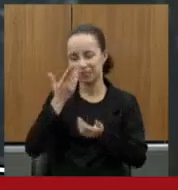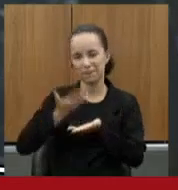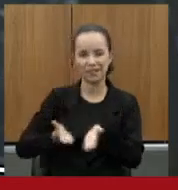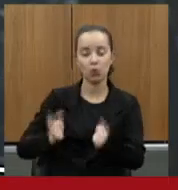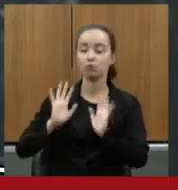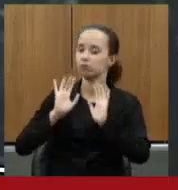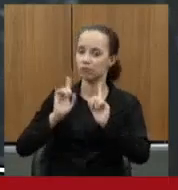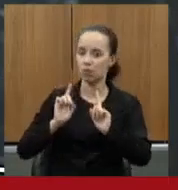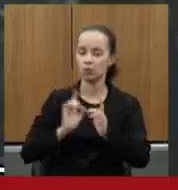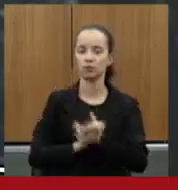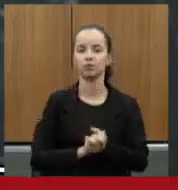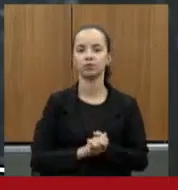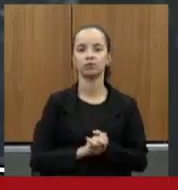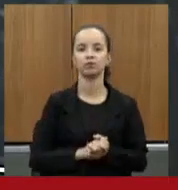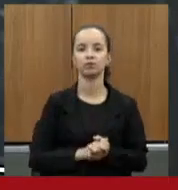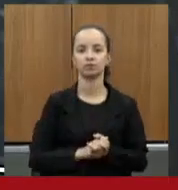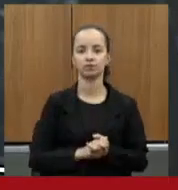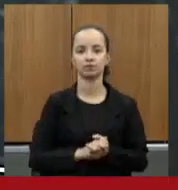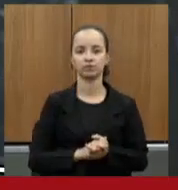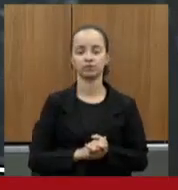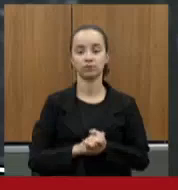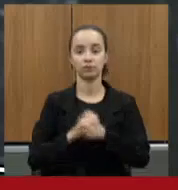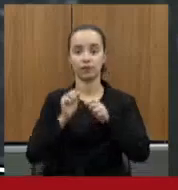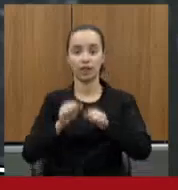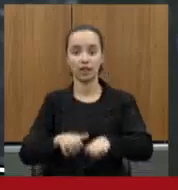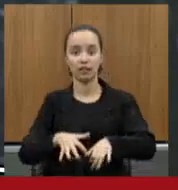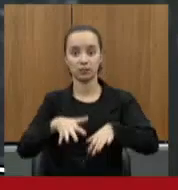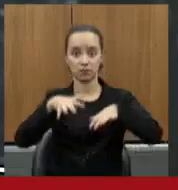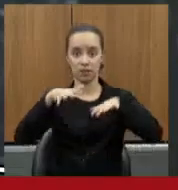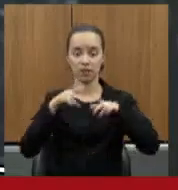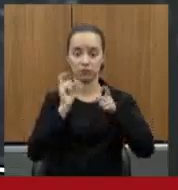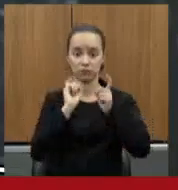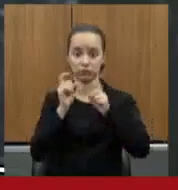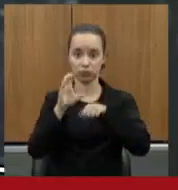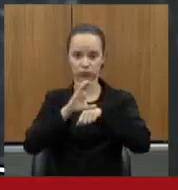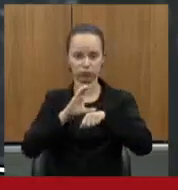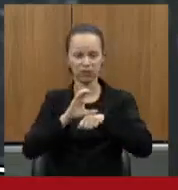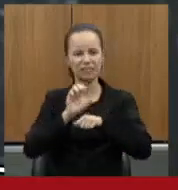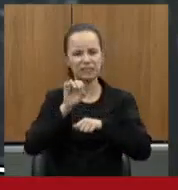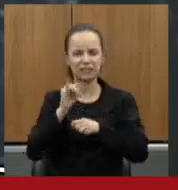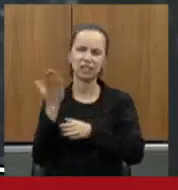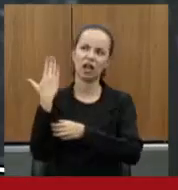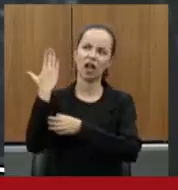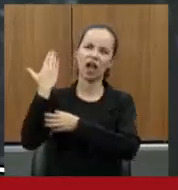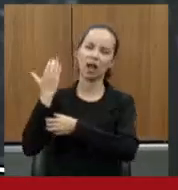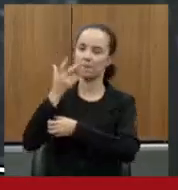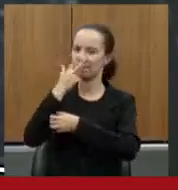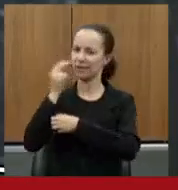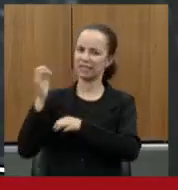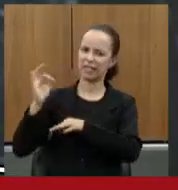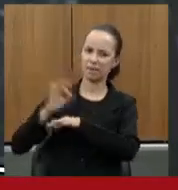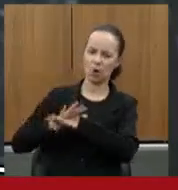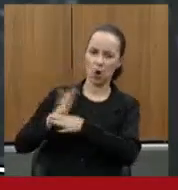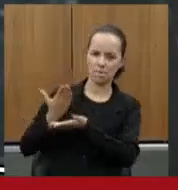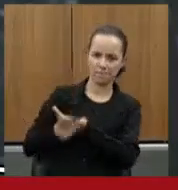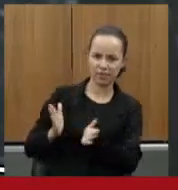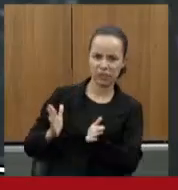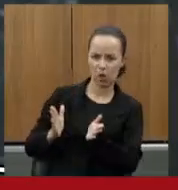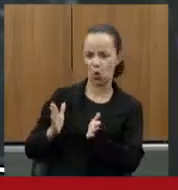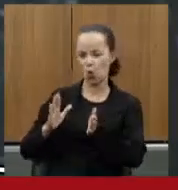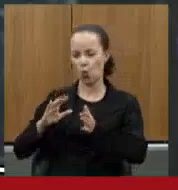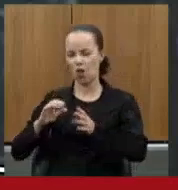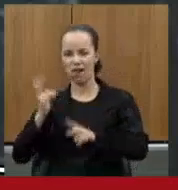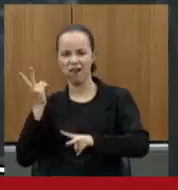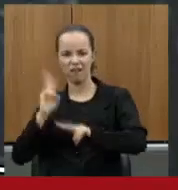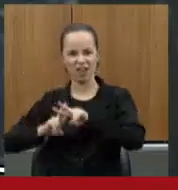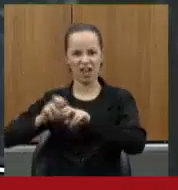Não. A Assembleia Nacional Constituinte, se ela foi derrotada no sentido de que ela foi encerrada, que ela foi dissolvida, que ela